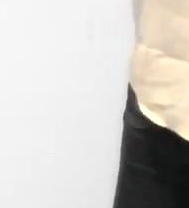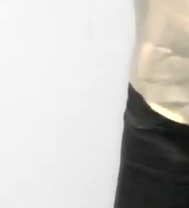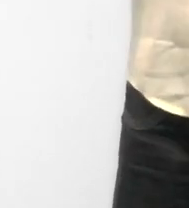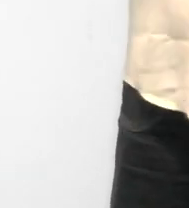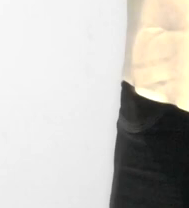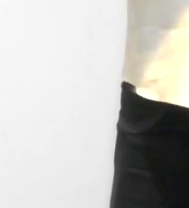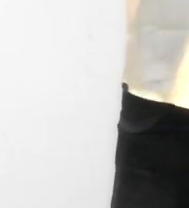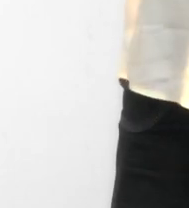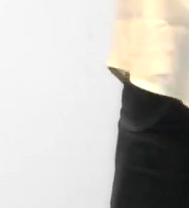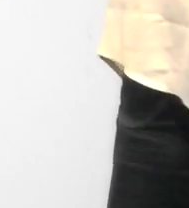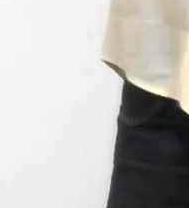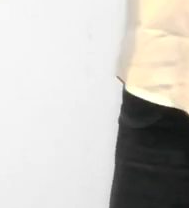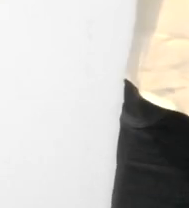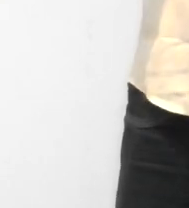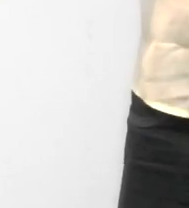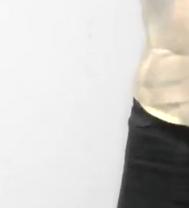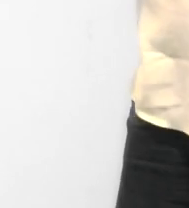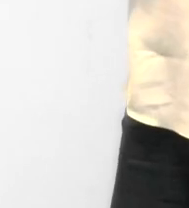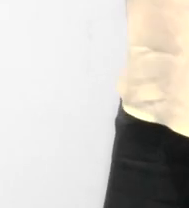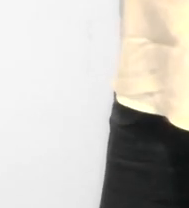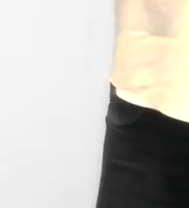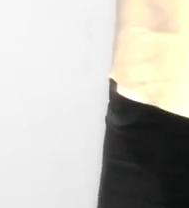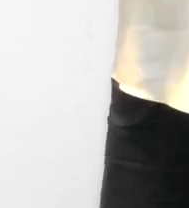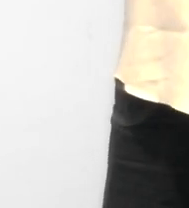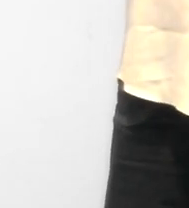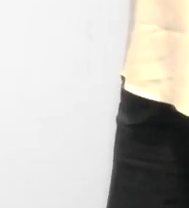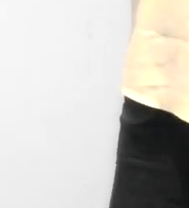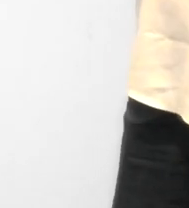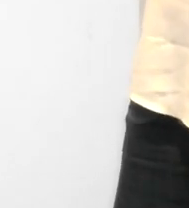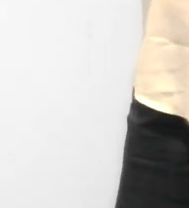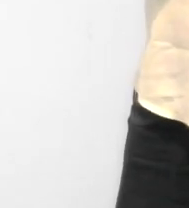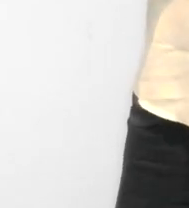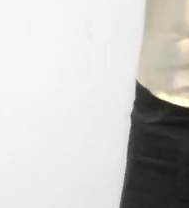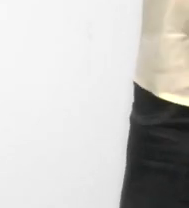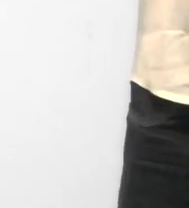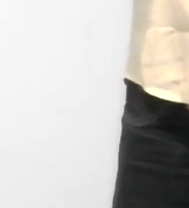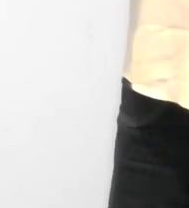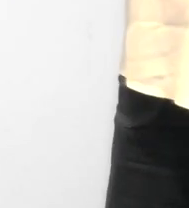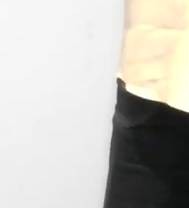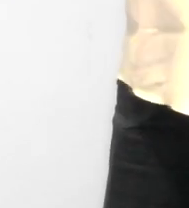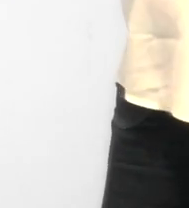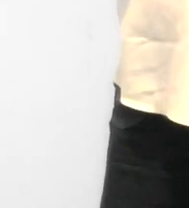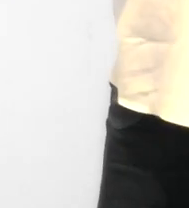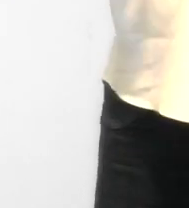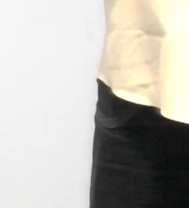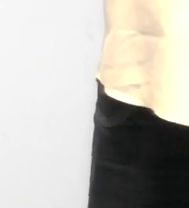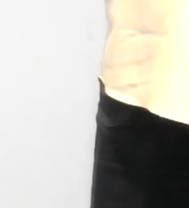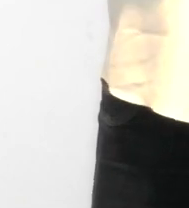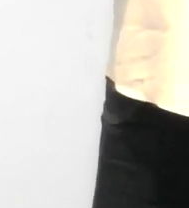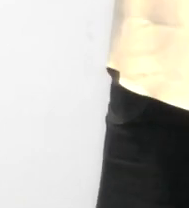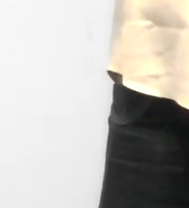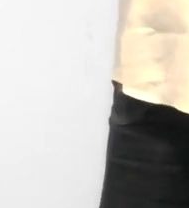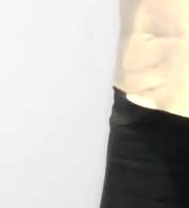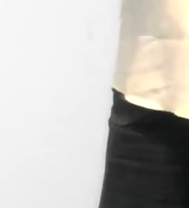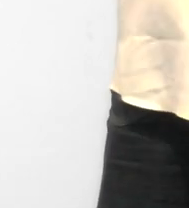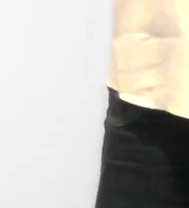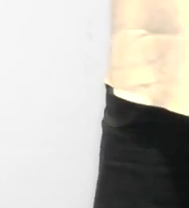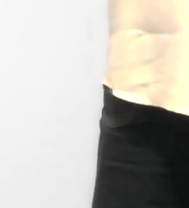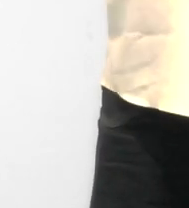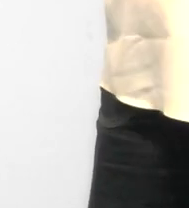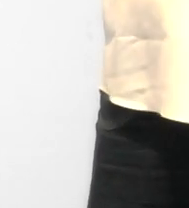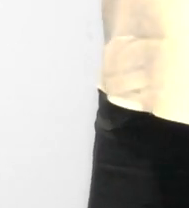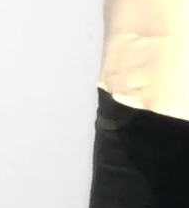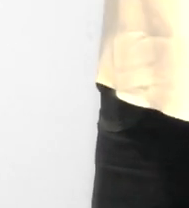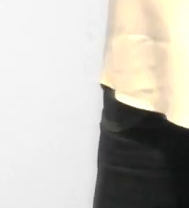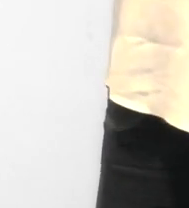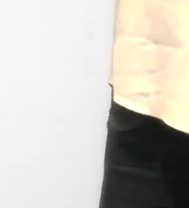venha sair do campo da discussão eu quero muito que essa CPI aconteça porque tem que ser esclarecido muitas coisas infelizmente todas as